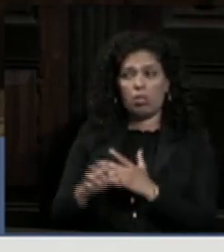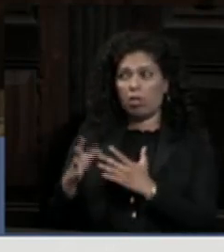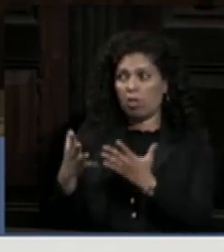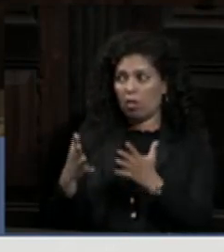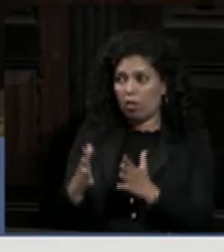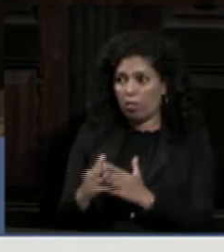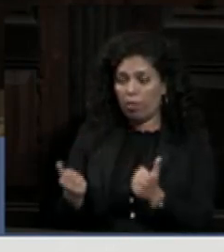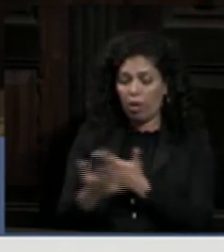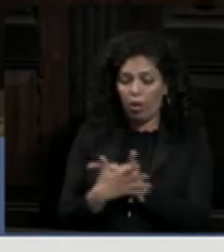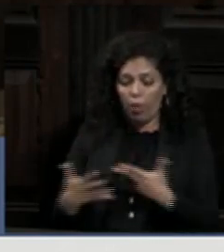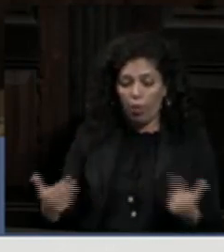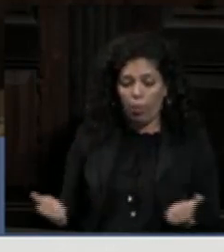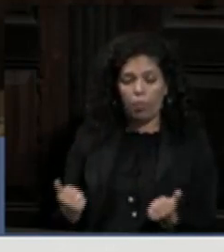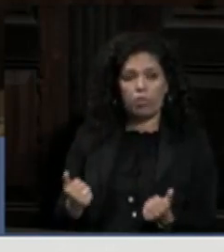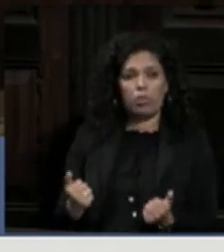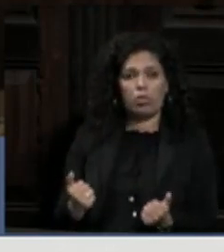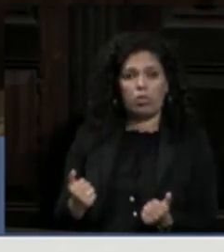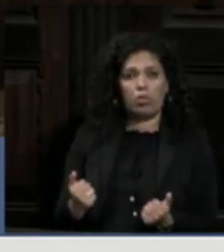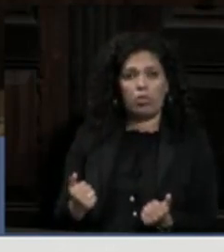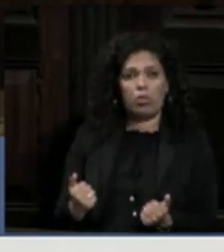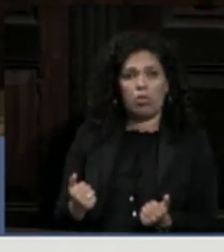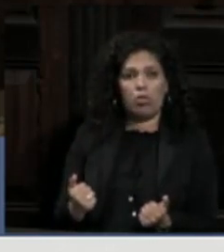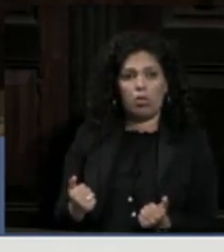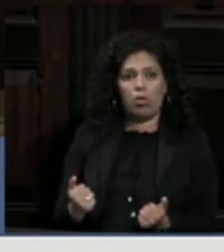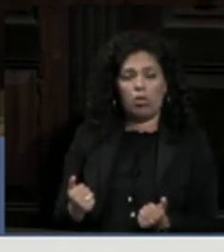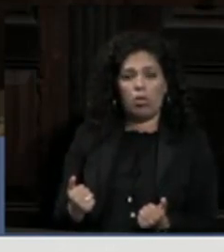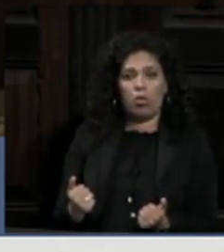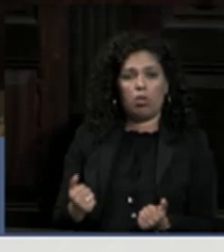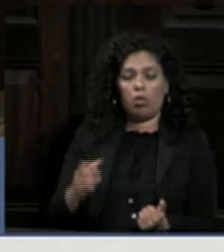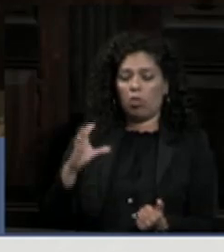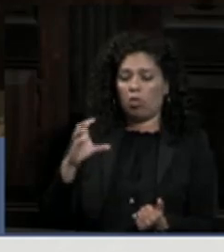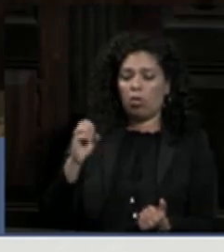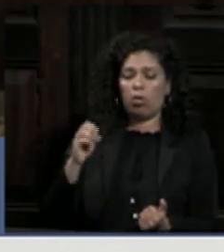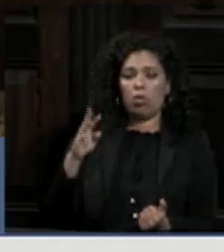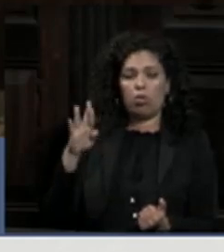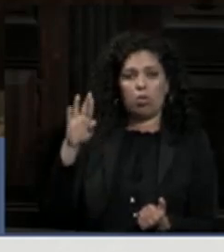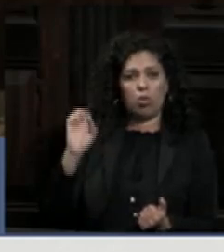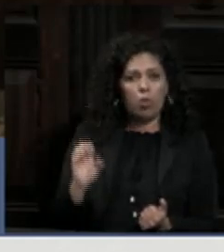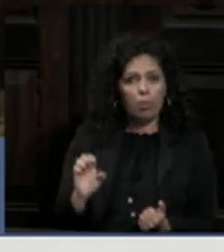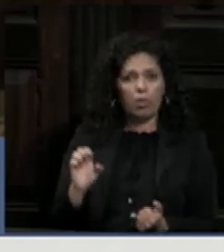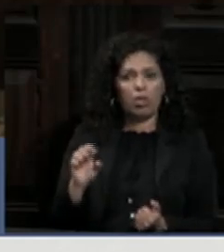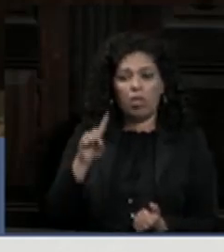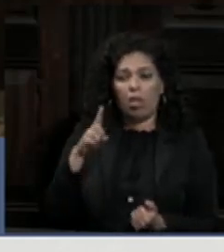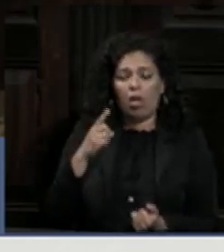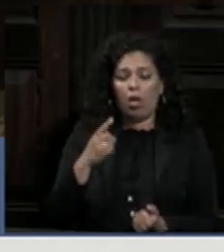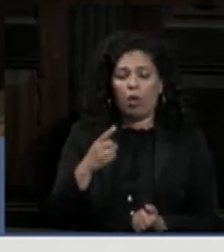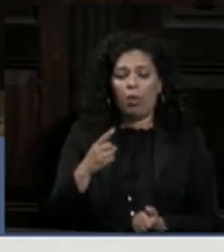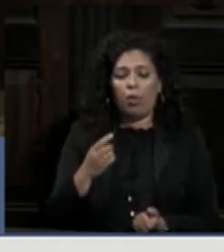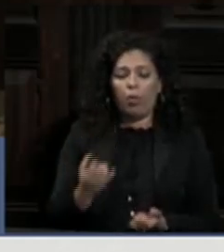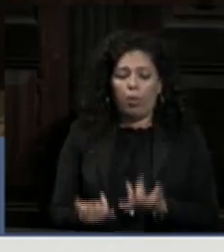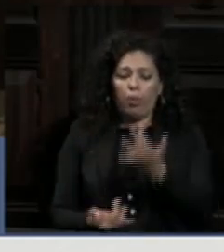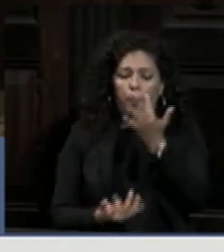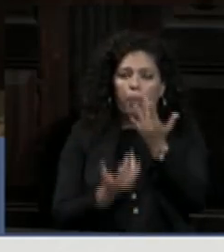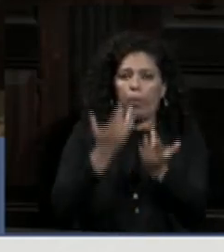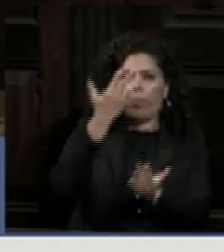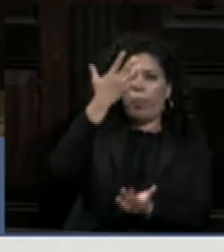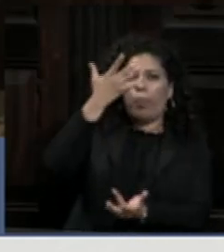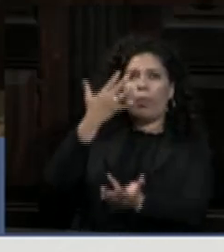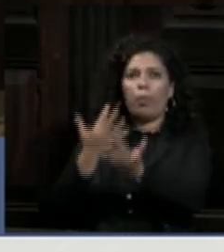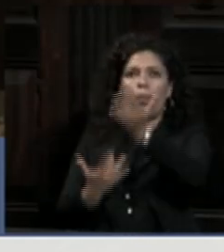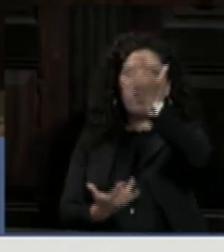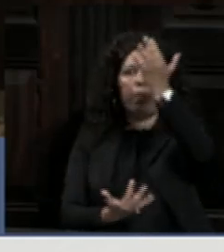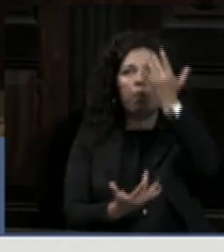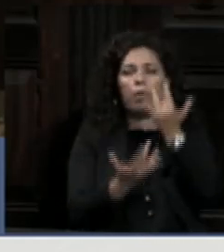em função disso quando ela solta aquela fumaça ela solta fumaça carregada de metais